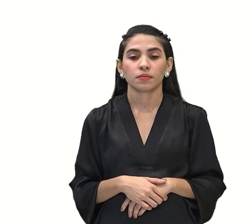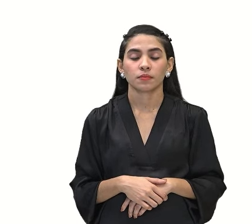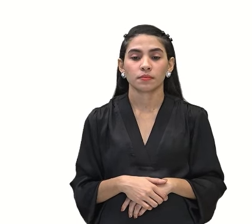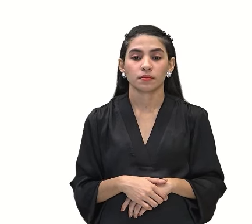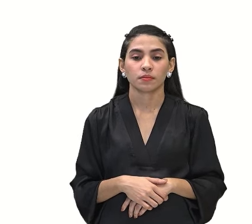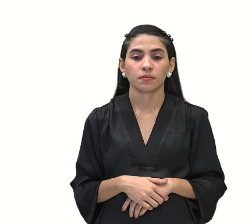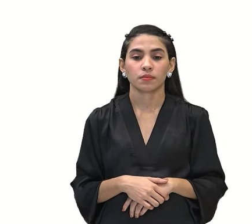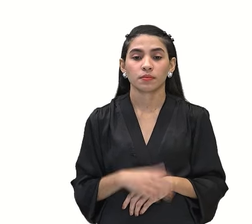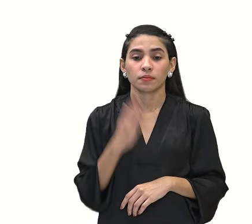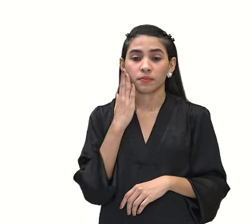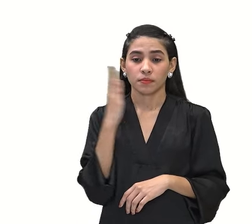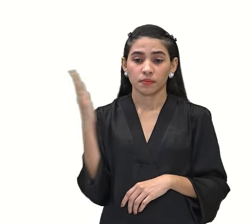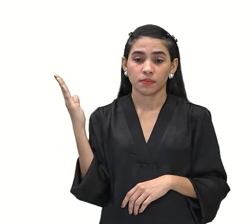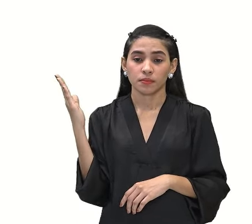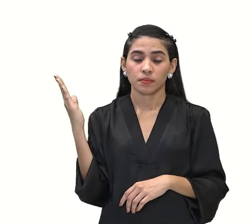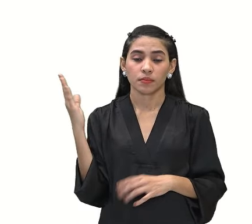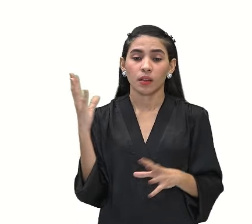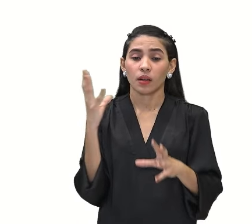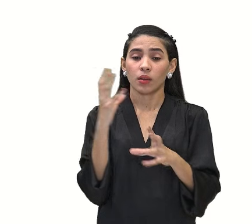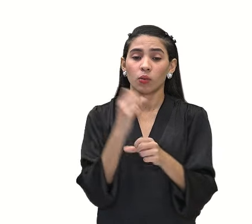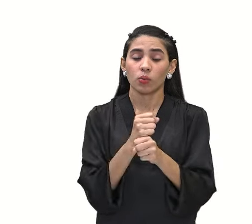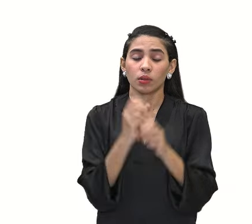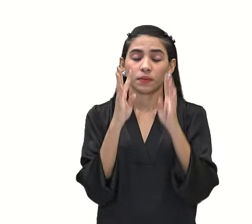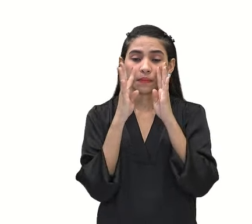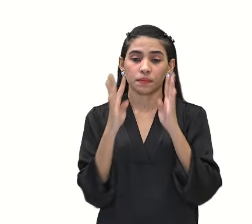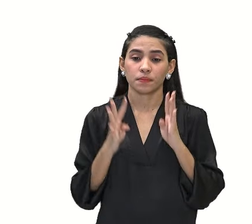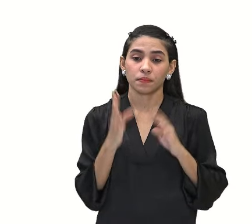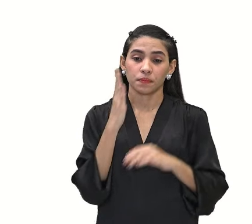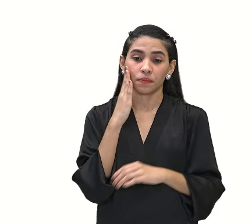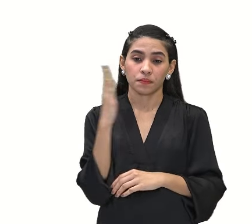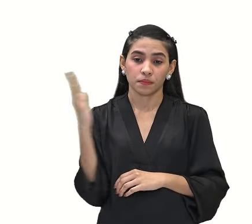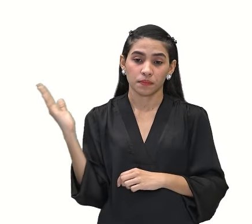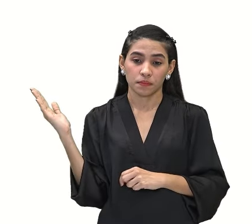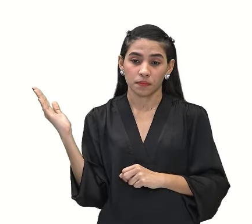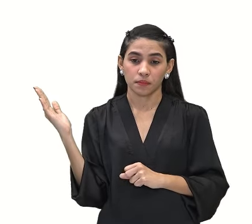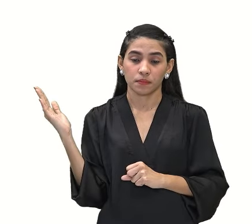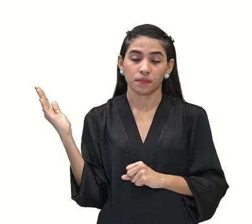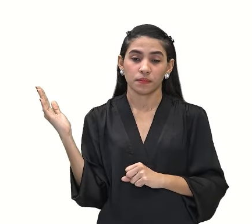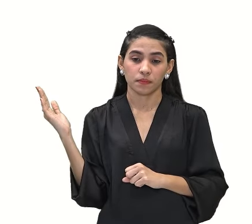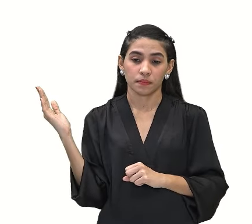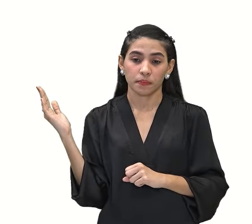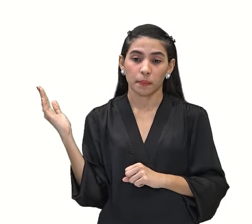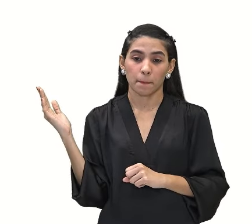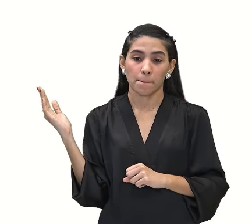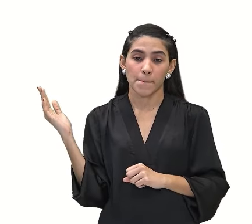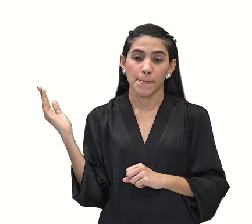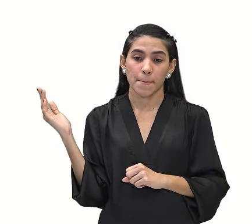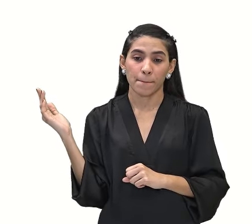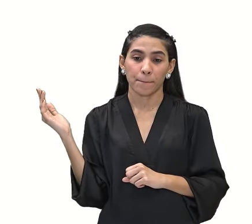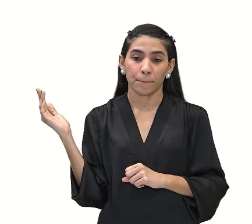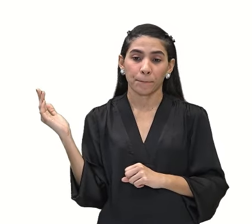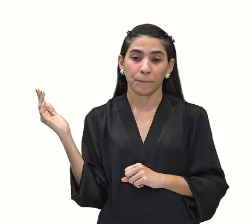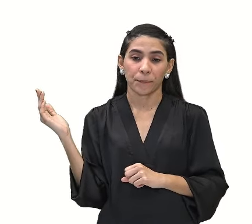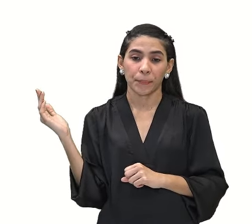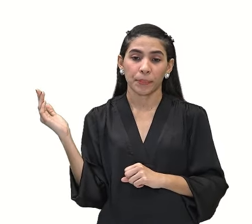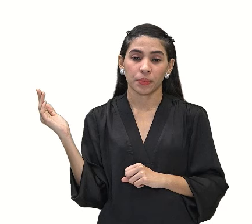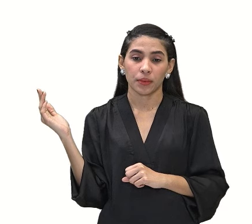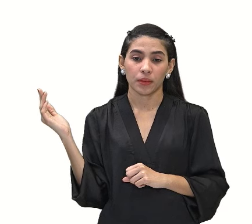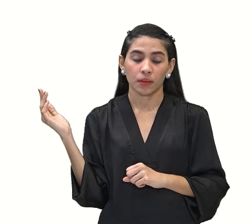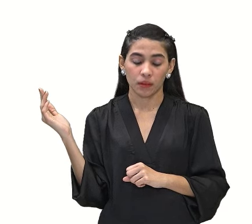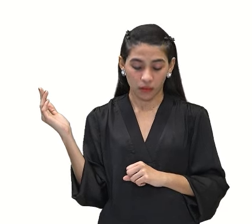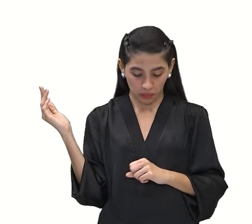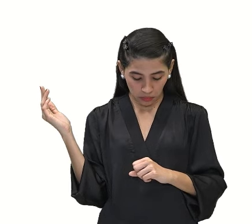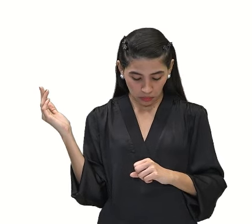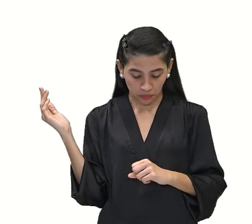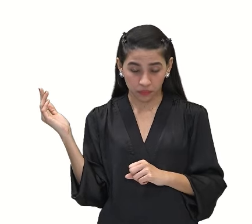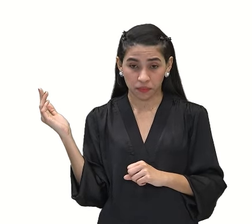8 x 5 40 vai 4 8 x 1 8 e 4 12 pular um ó